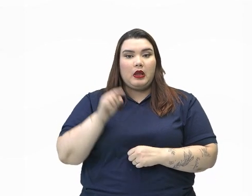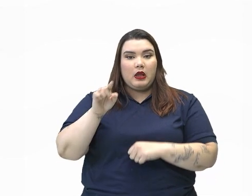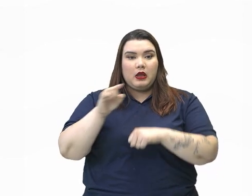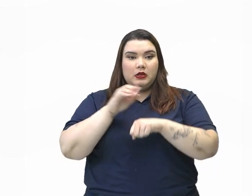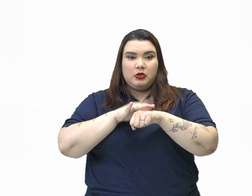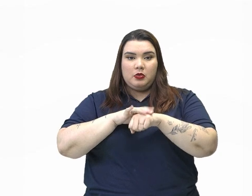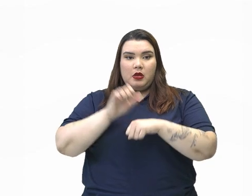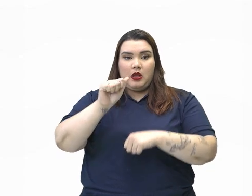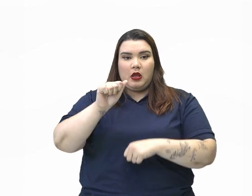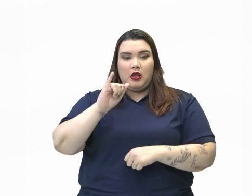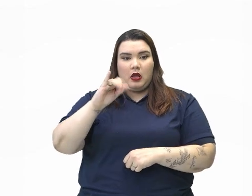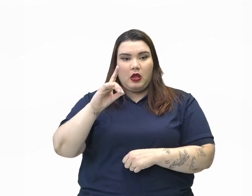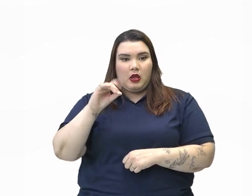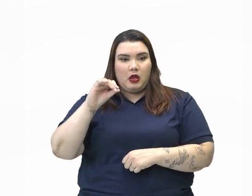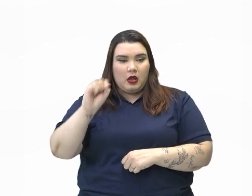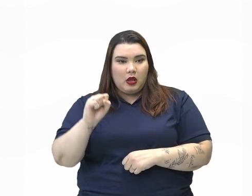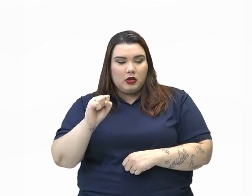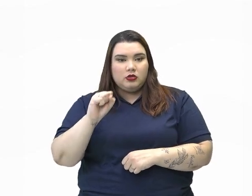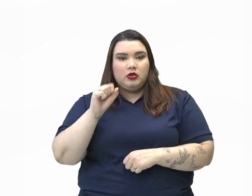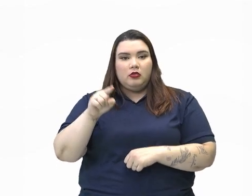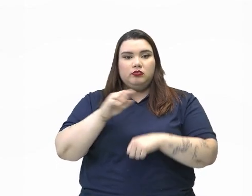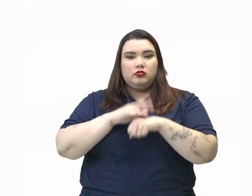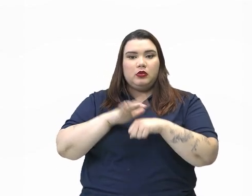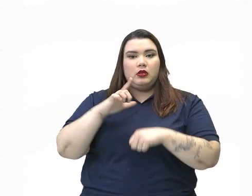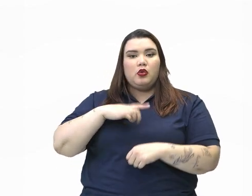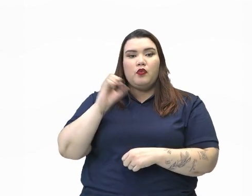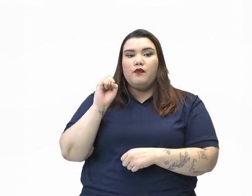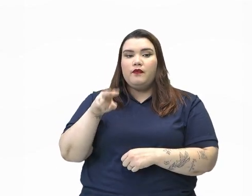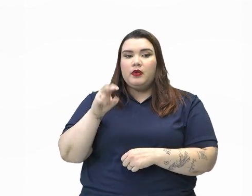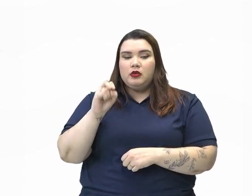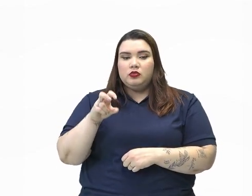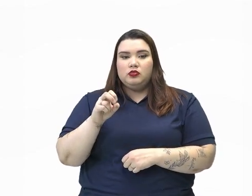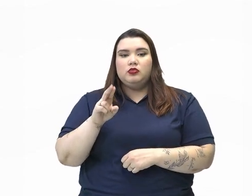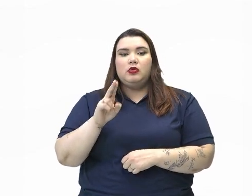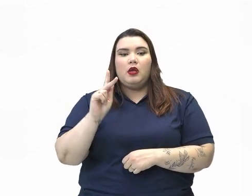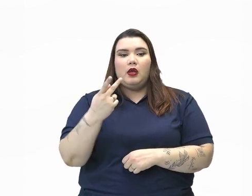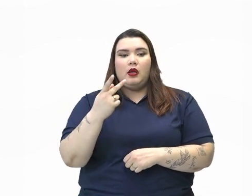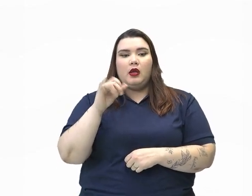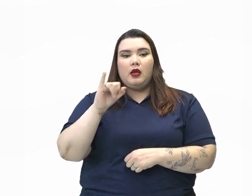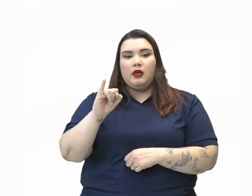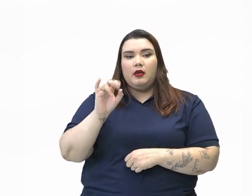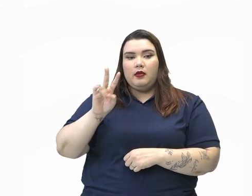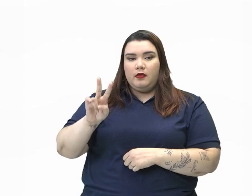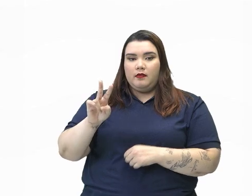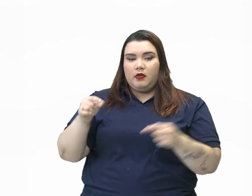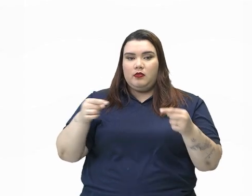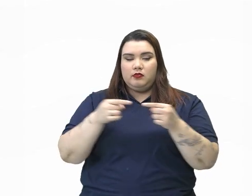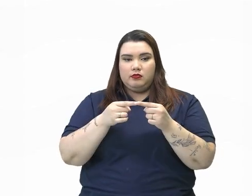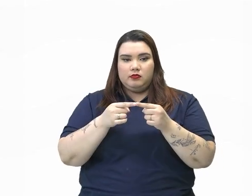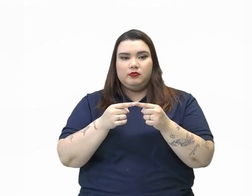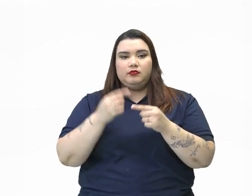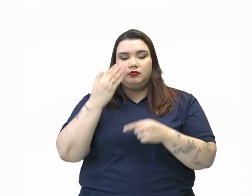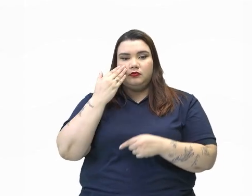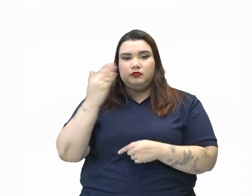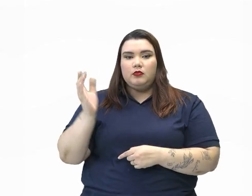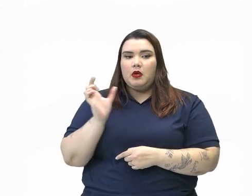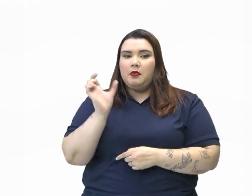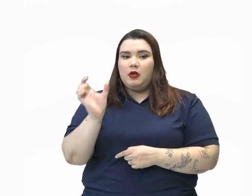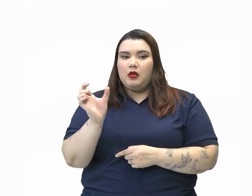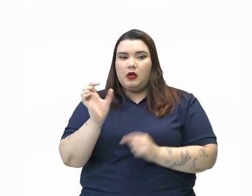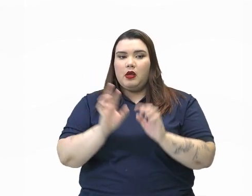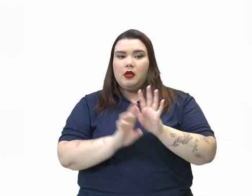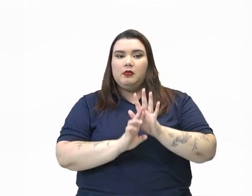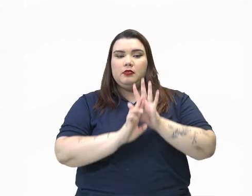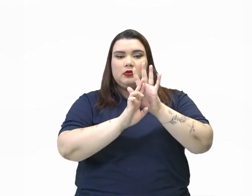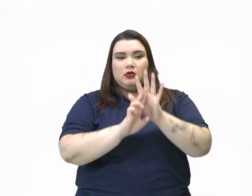AIDS é uma doença que vai ser causada por um vírus, é o vírus HIV, tá? Essa sigla